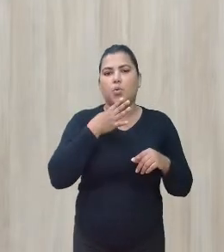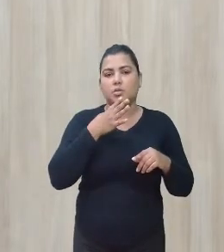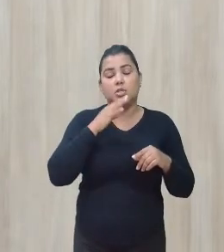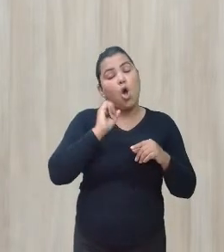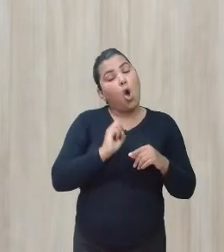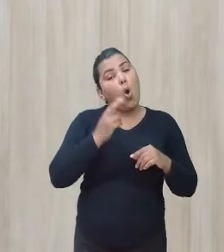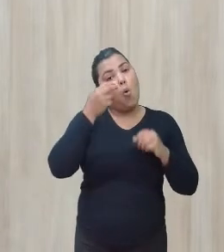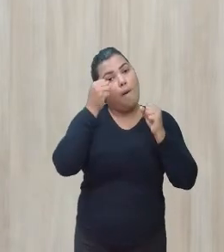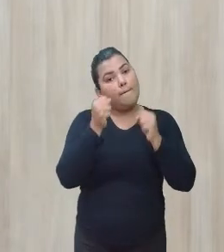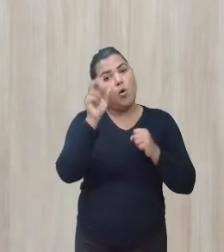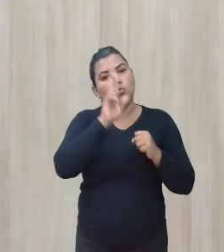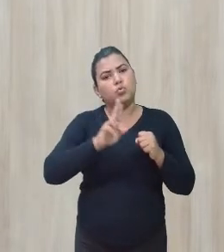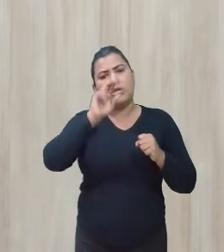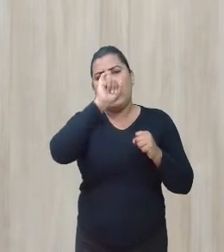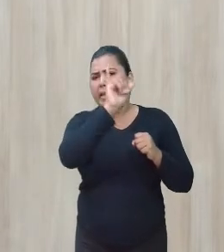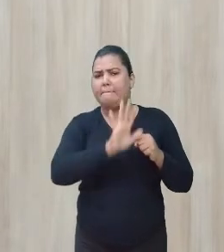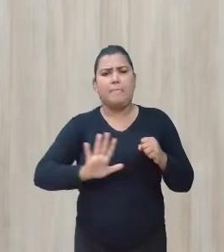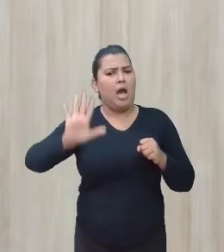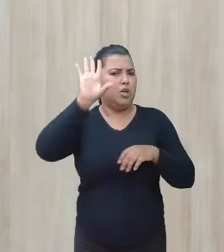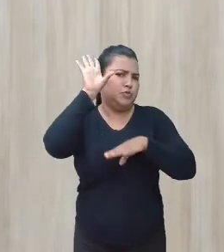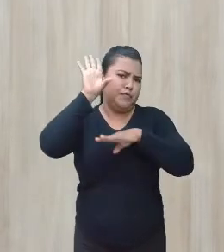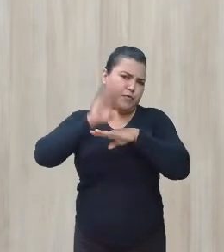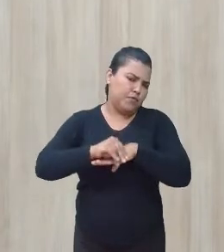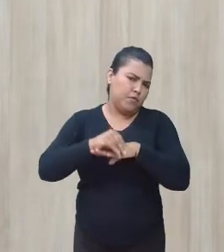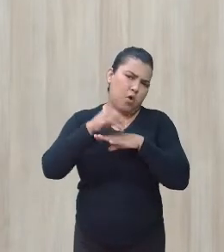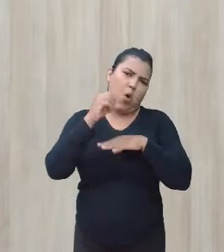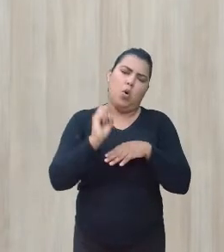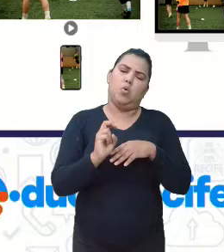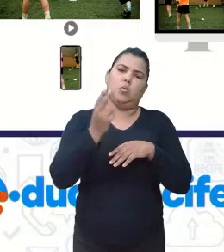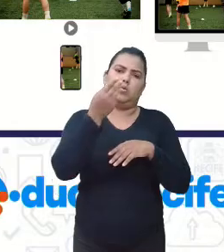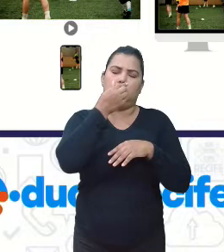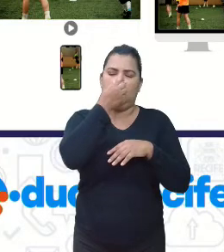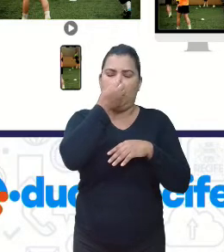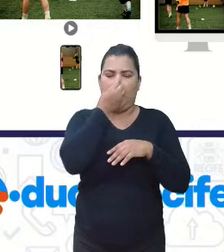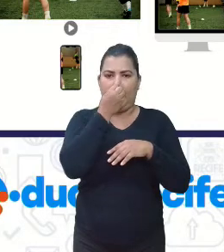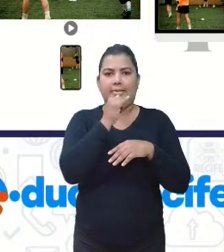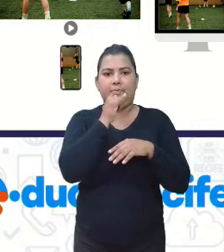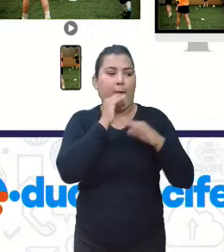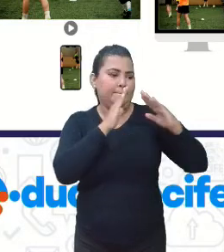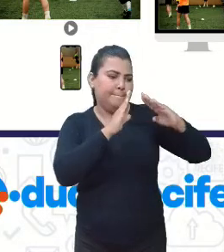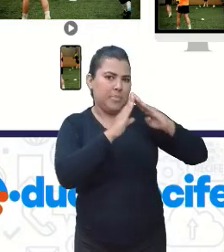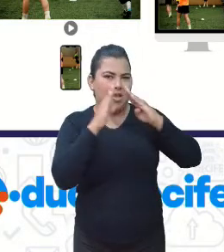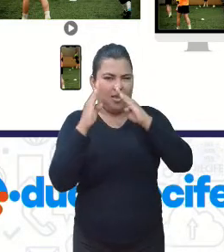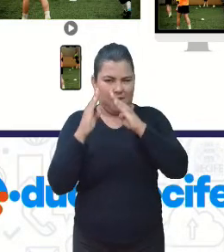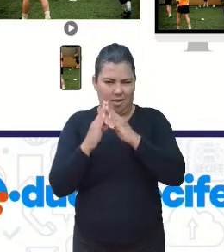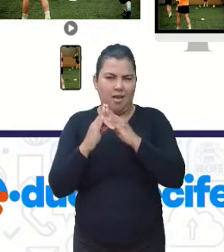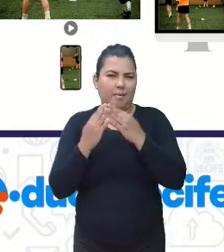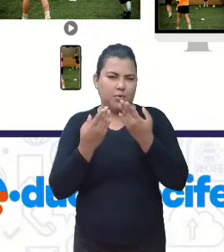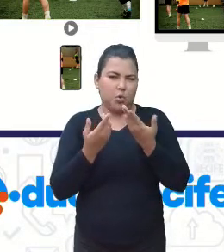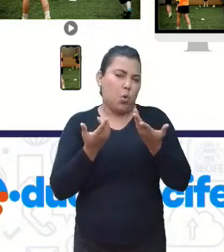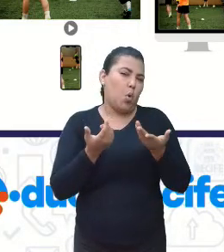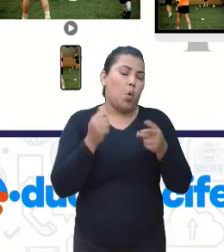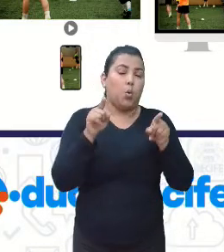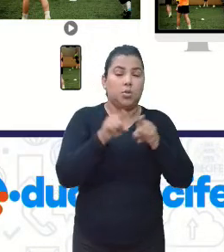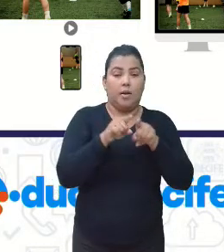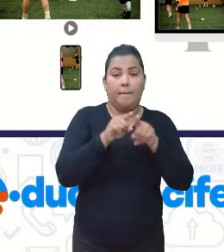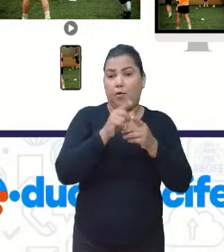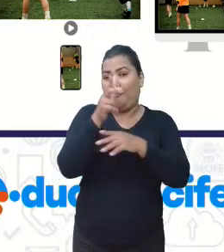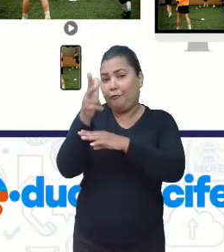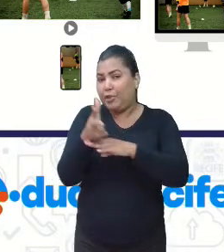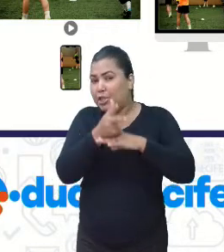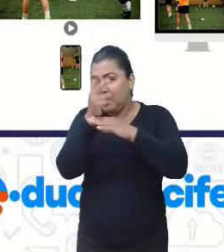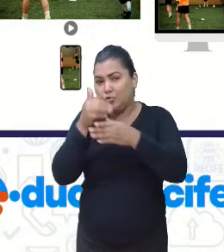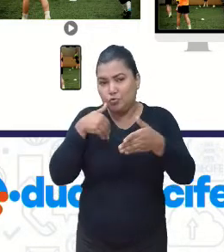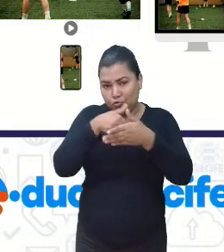no início da aula, a imagem, a foto de um garoto, a imagem de pirâmides, ou seja, uma cena também de um